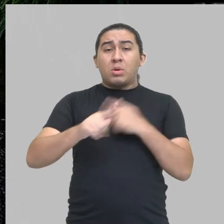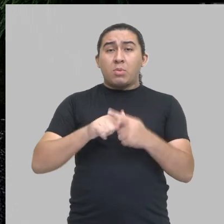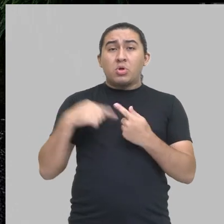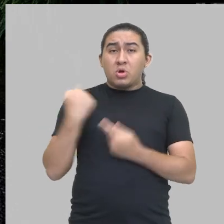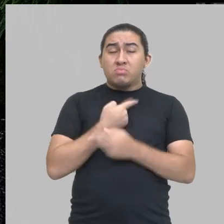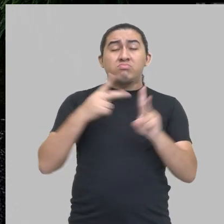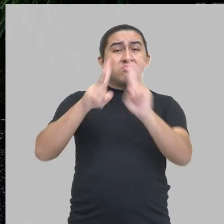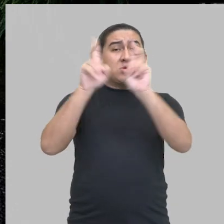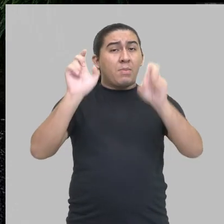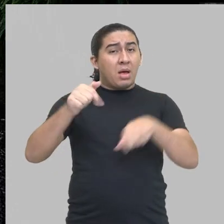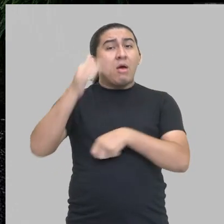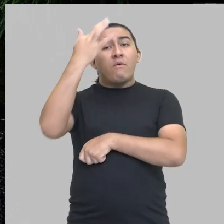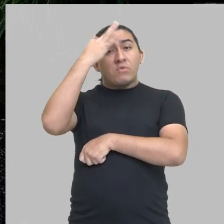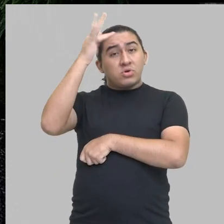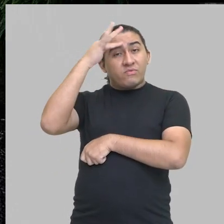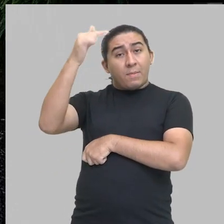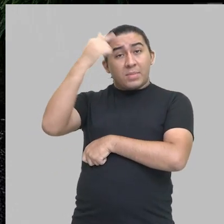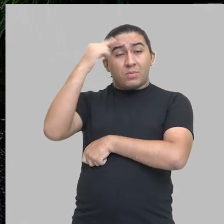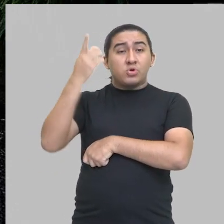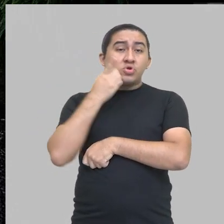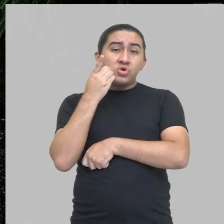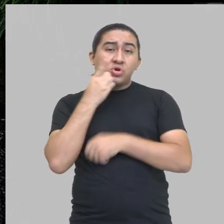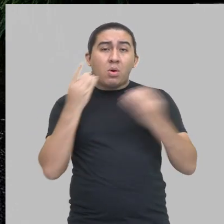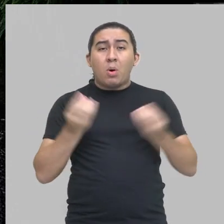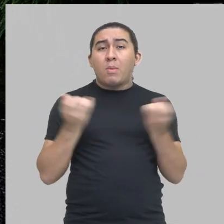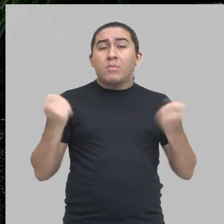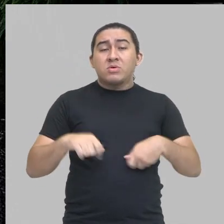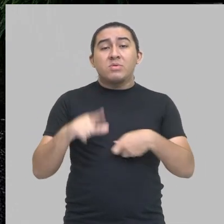estamos falando do pensamento filosófico no dia a dia?